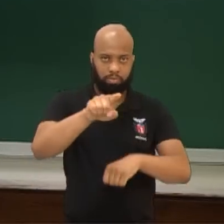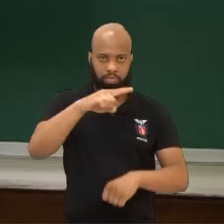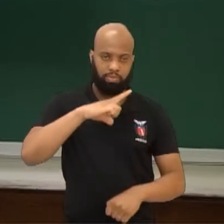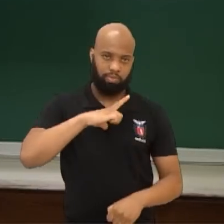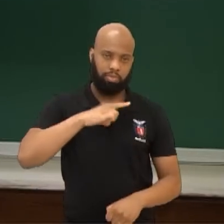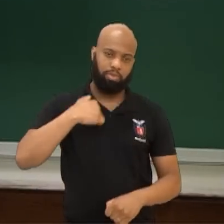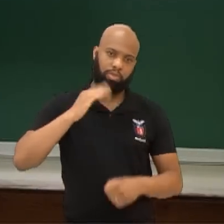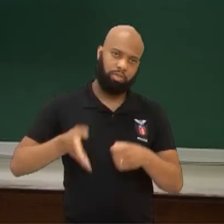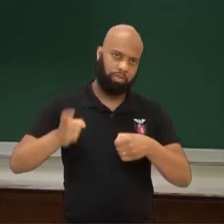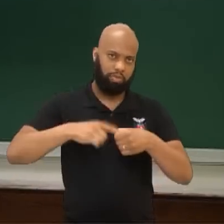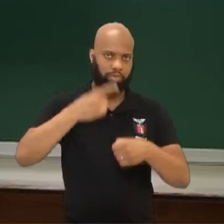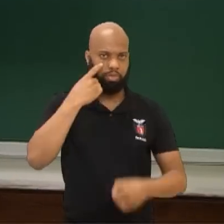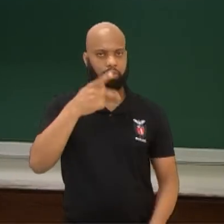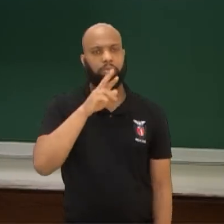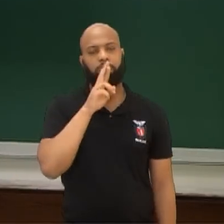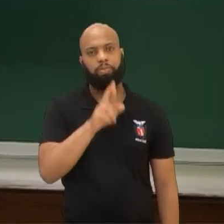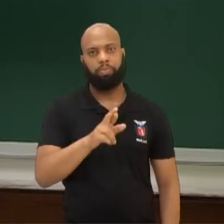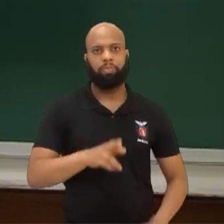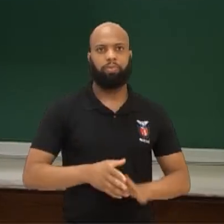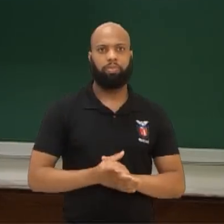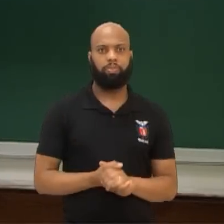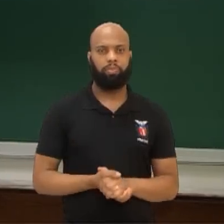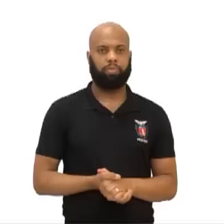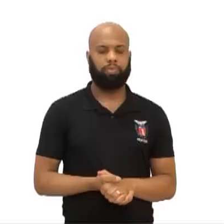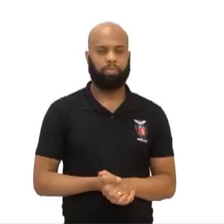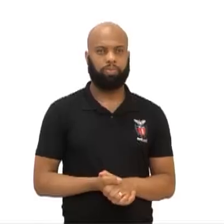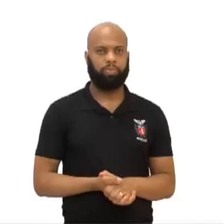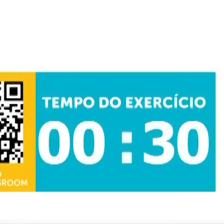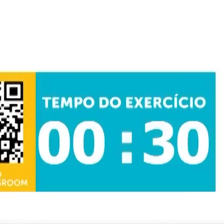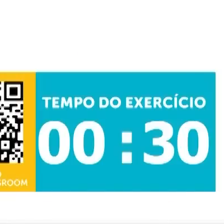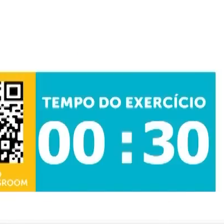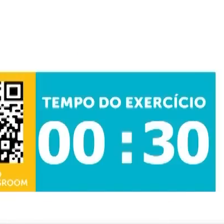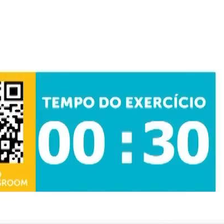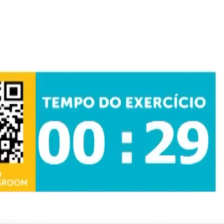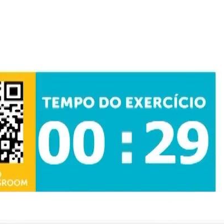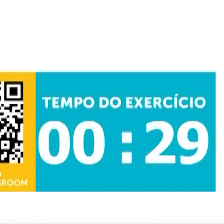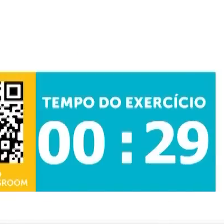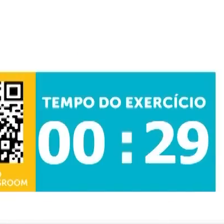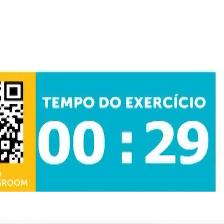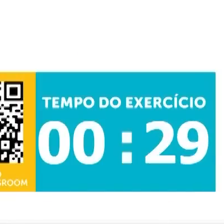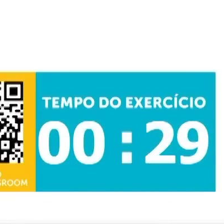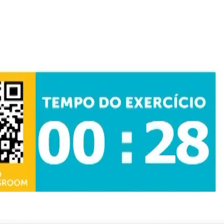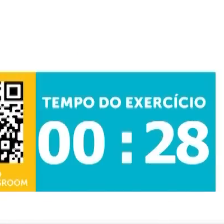para você e depois a gente retorna, tá bom?